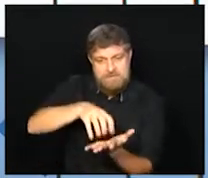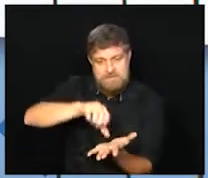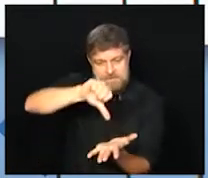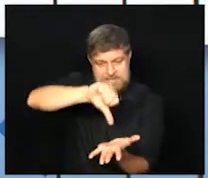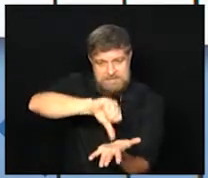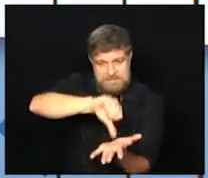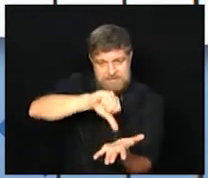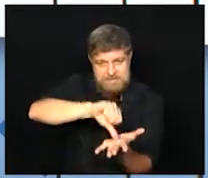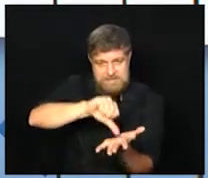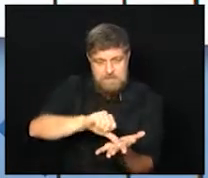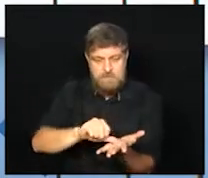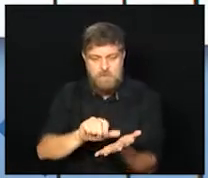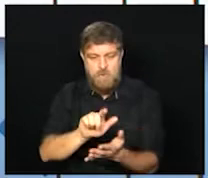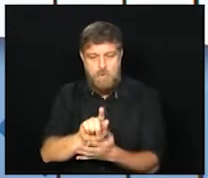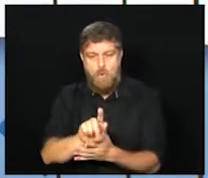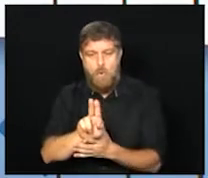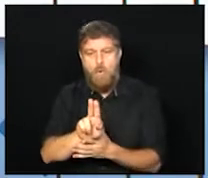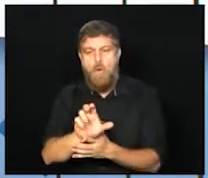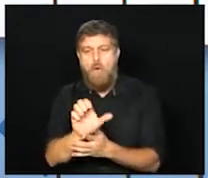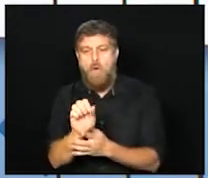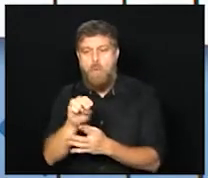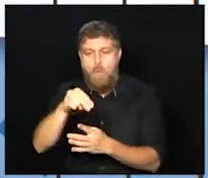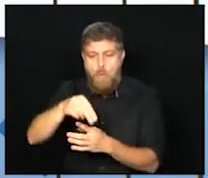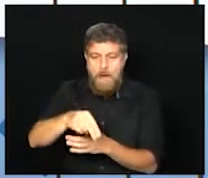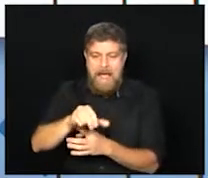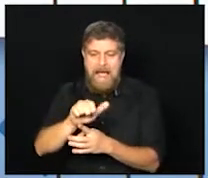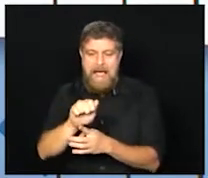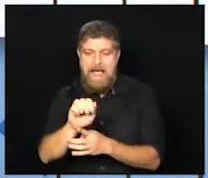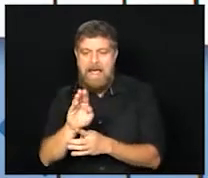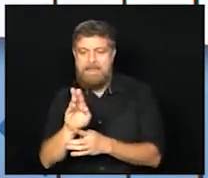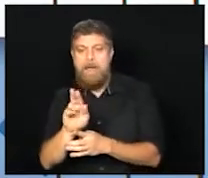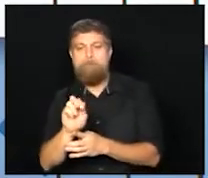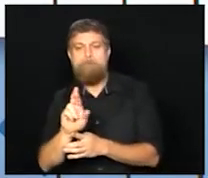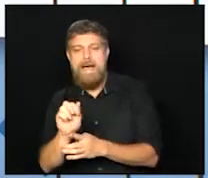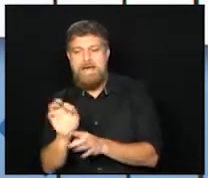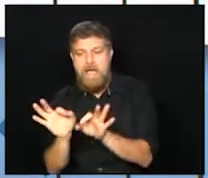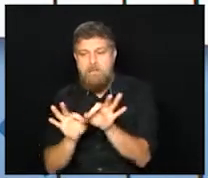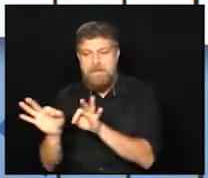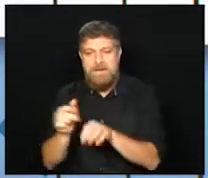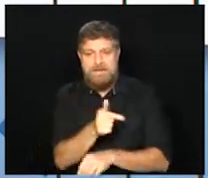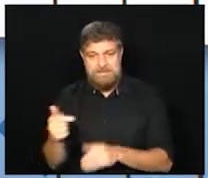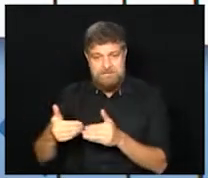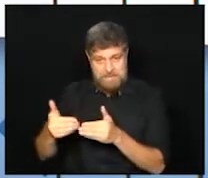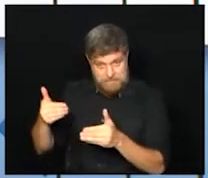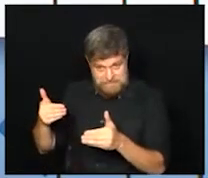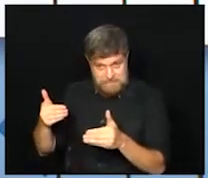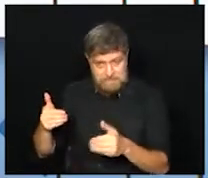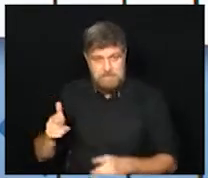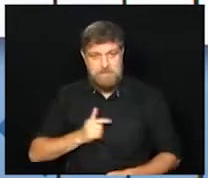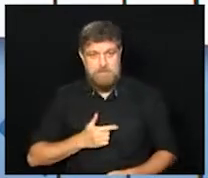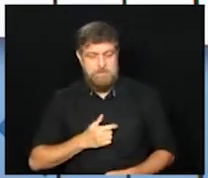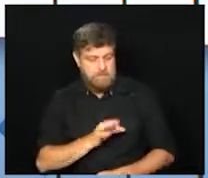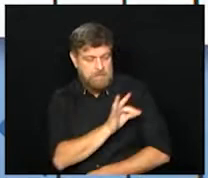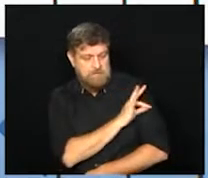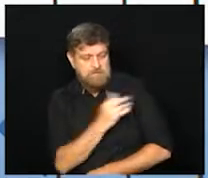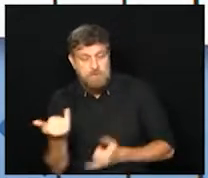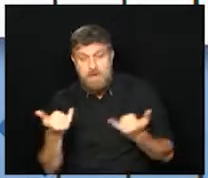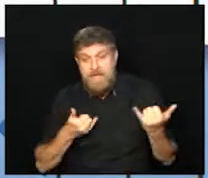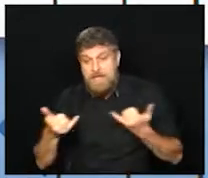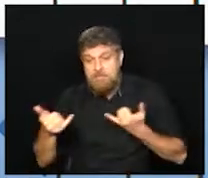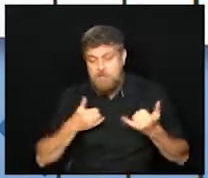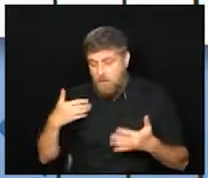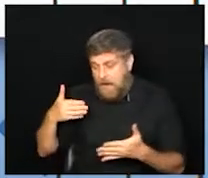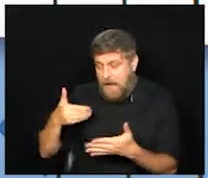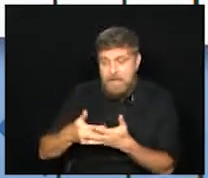no CIS Guanabara, que foi aí montado na última semana. De acordo ainda com a informação da Prefeitura, até